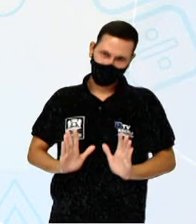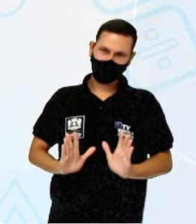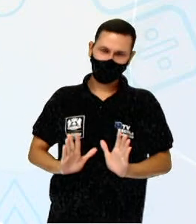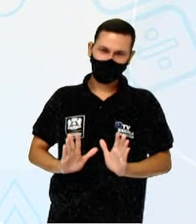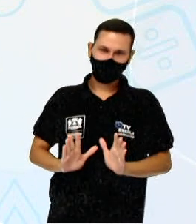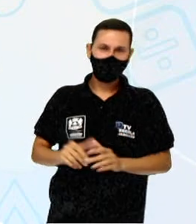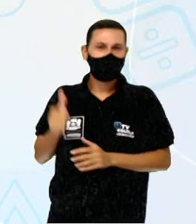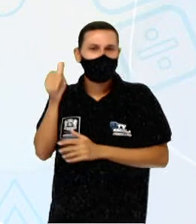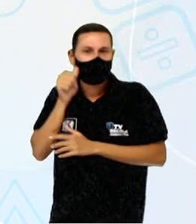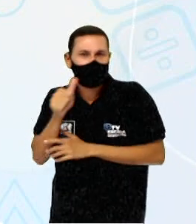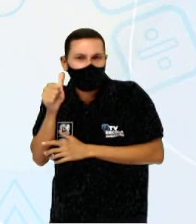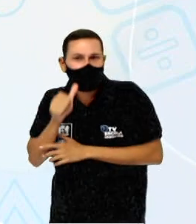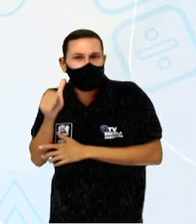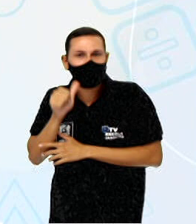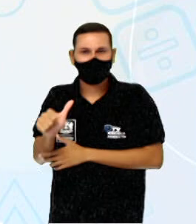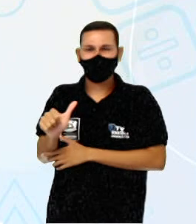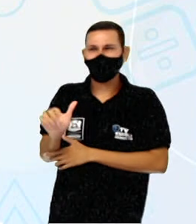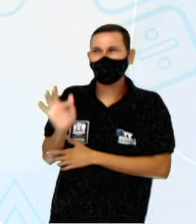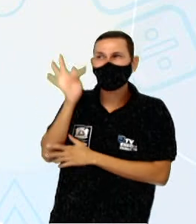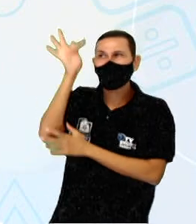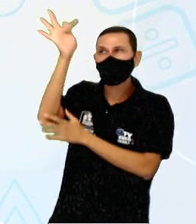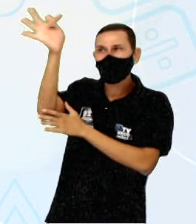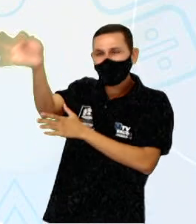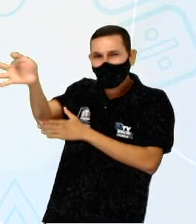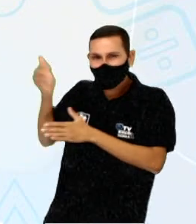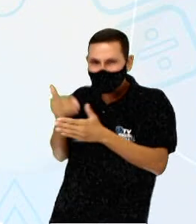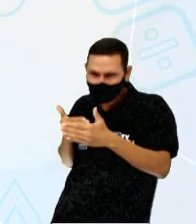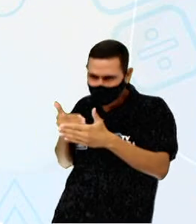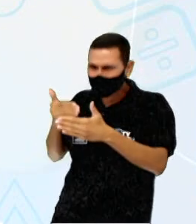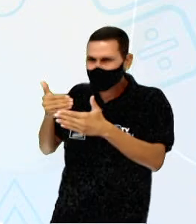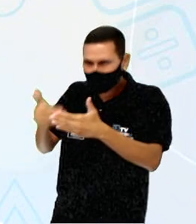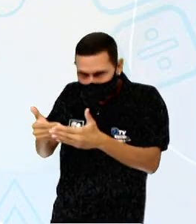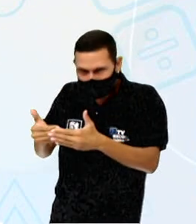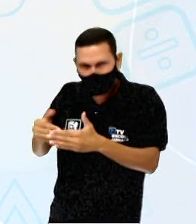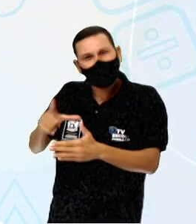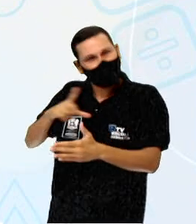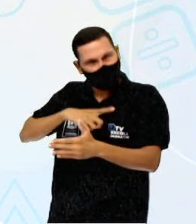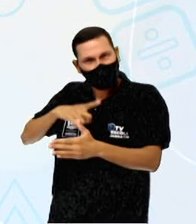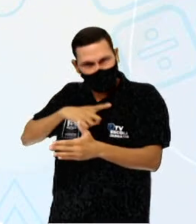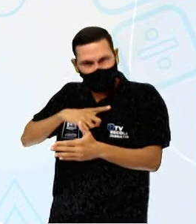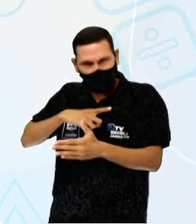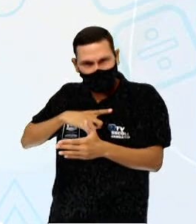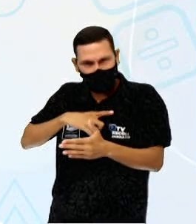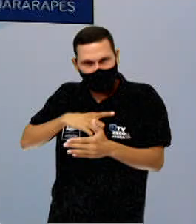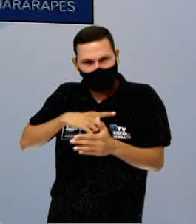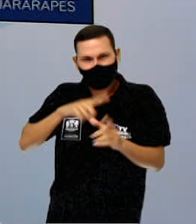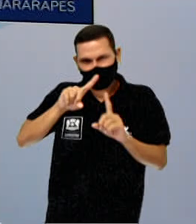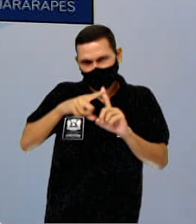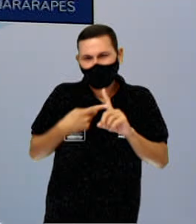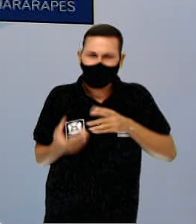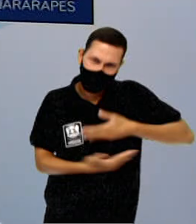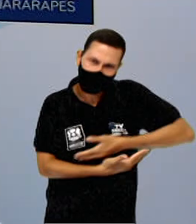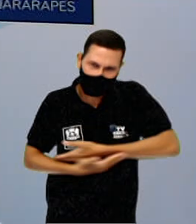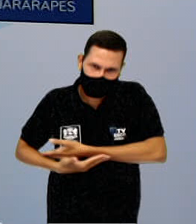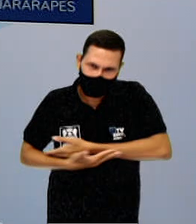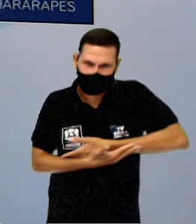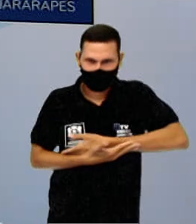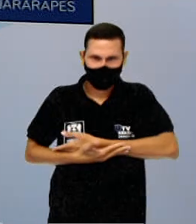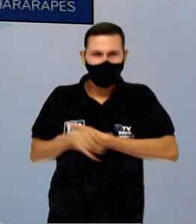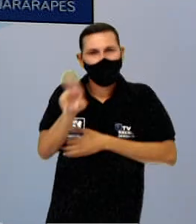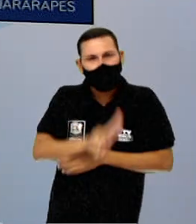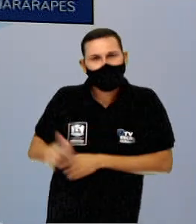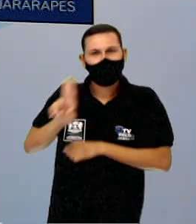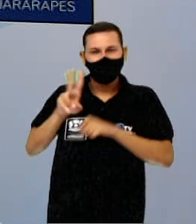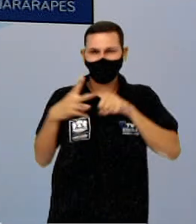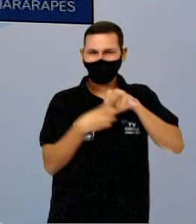tons is going to have a Baby é um futuro certo já é um futuro planejado aí a gente tem aqui novamente ISO verbo to be